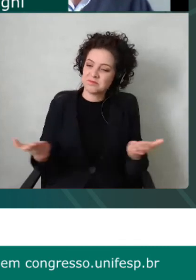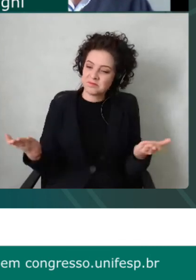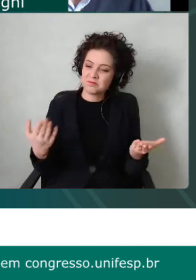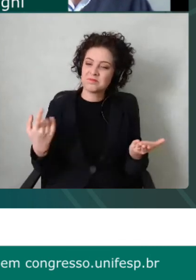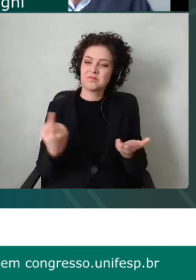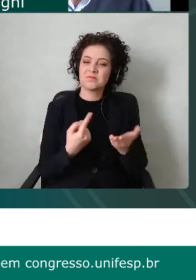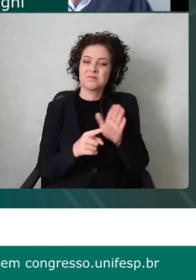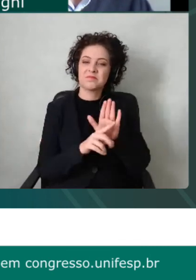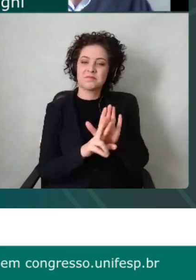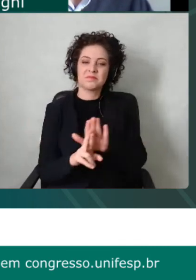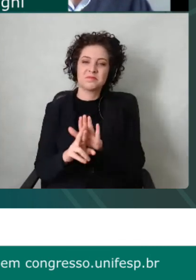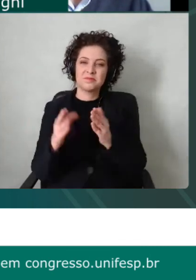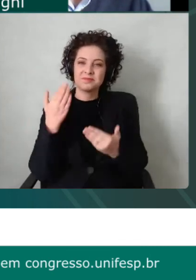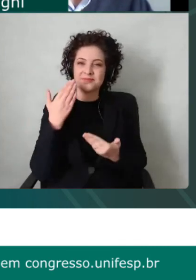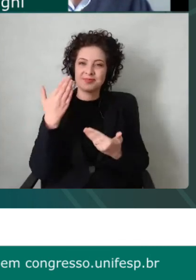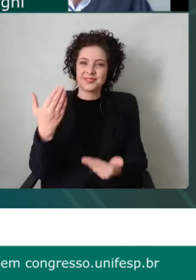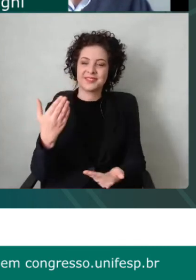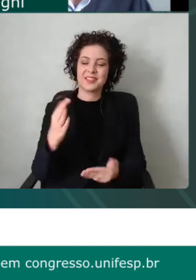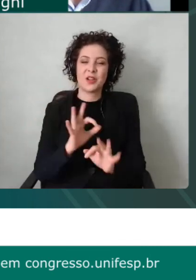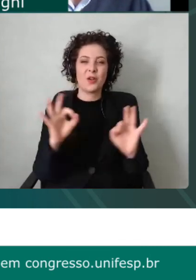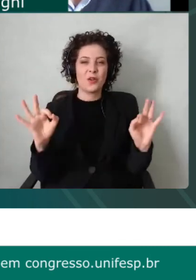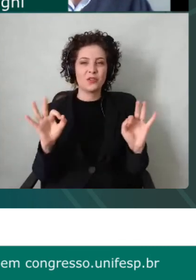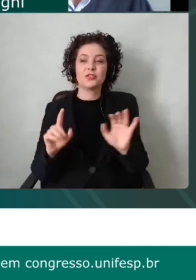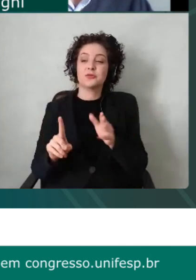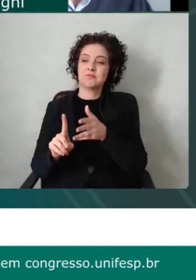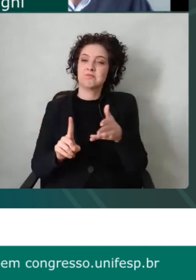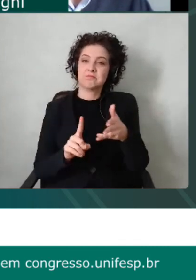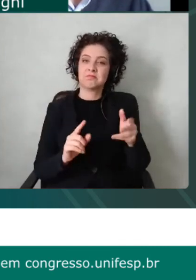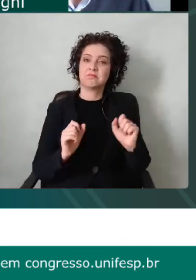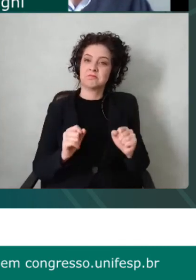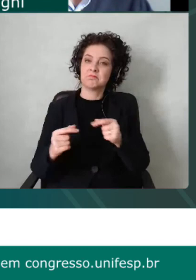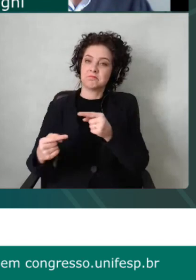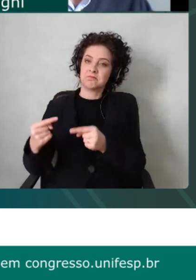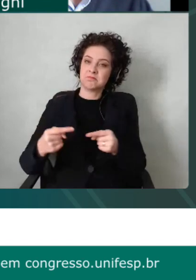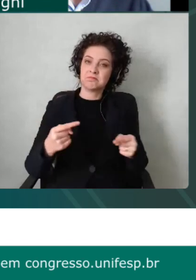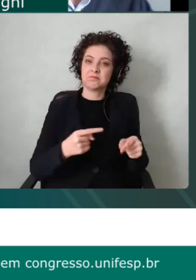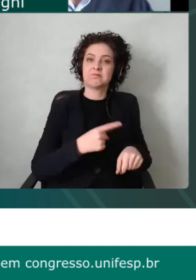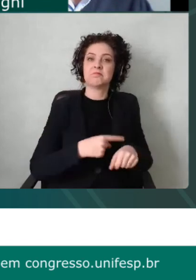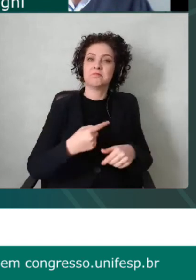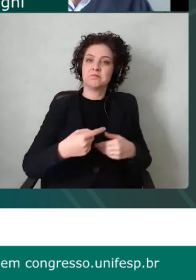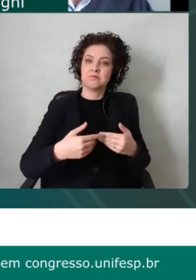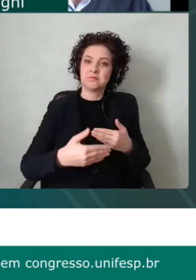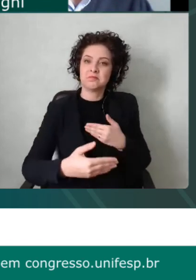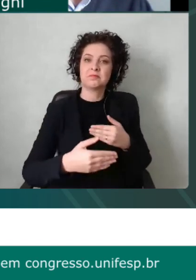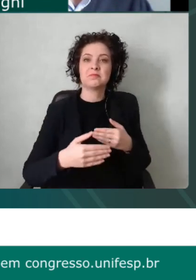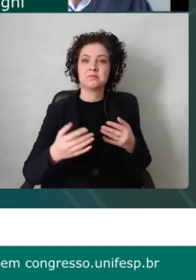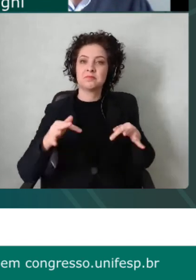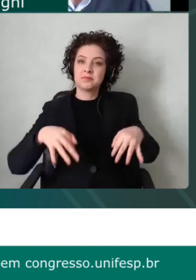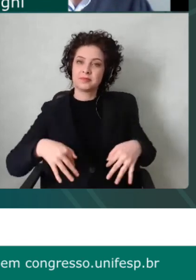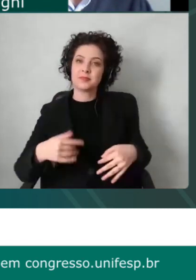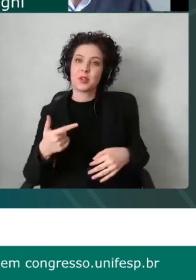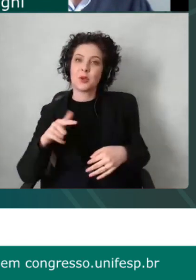Muito obrigado, acho que foi uma sessão ótima, nós poderíamos discutir muito mais tempo, mas nós vamos ter que entregar